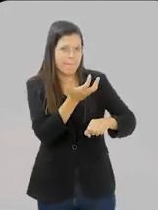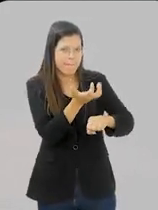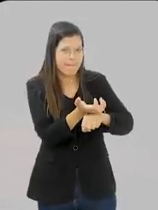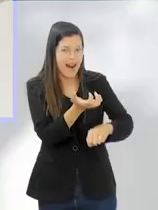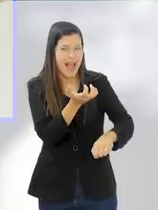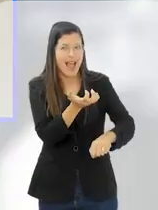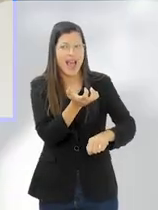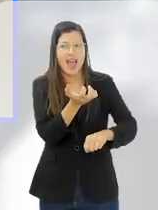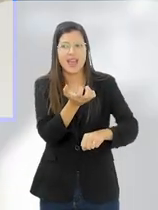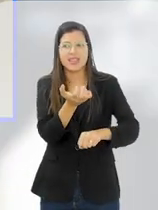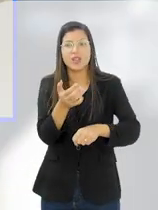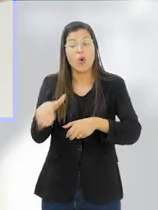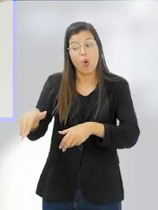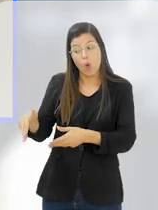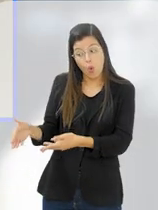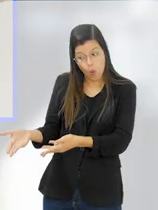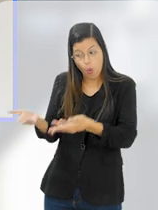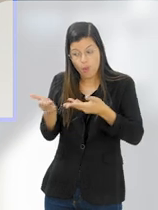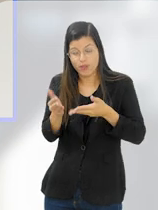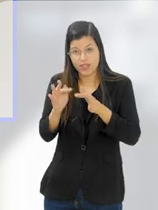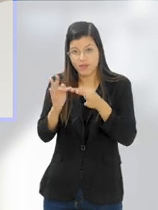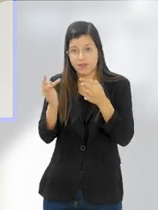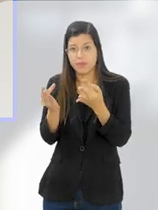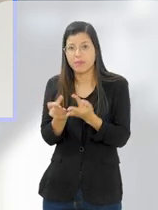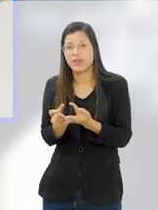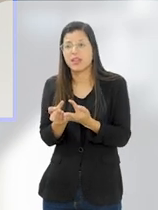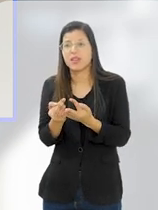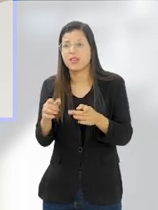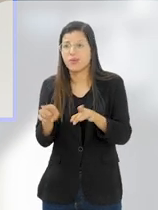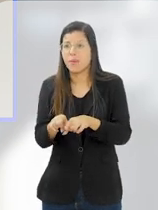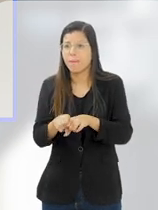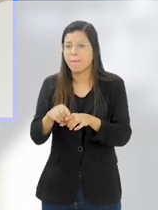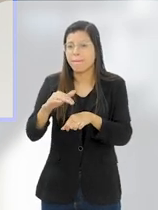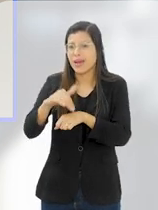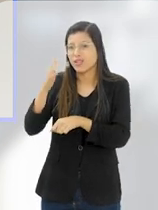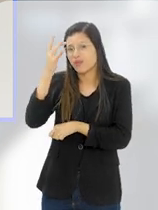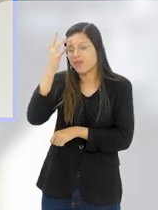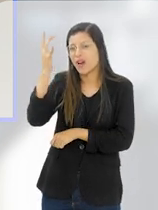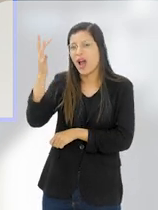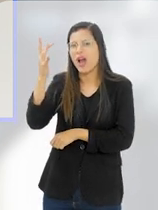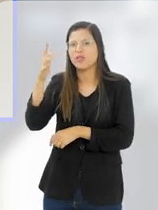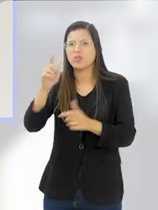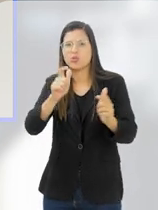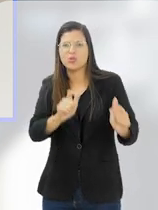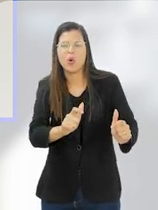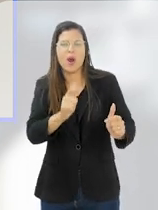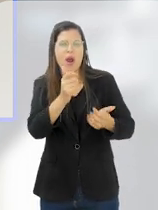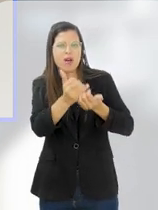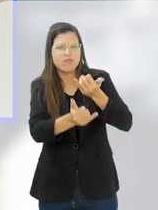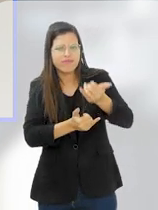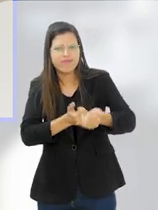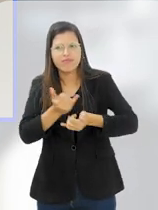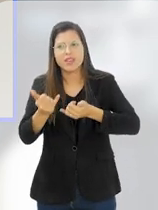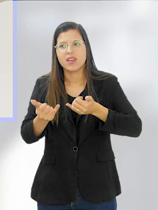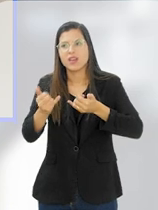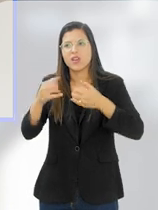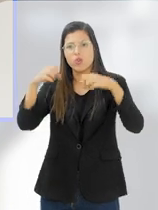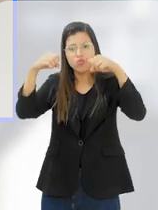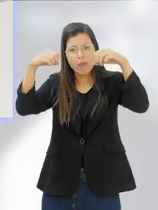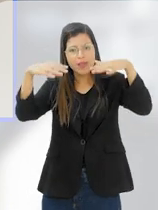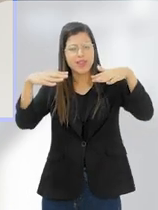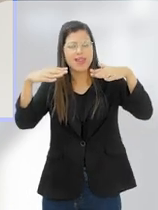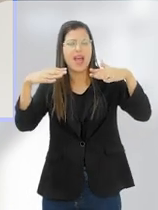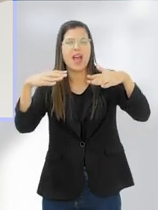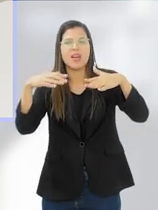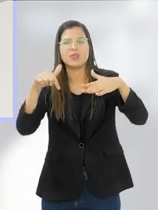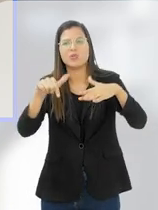praças, convidem as famílias para levá-las, né? Que promovam facilidades, então espaços recreativos iluminados, acessíveis, seguros,